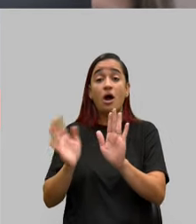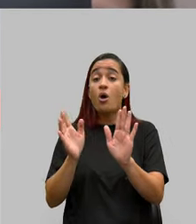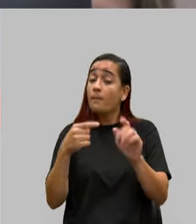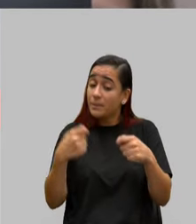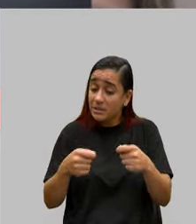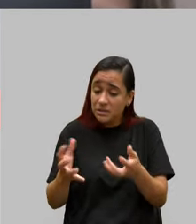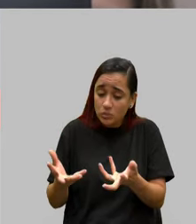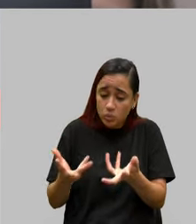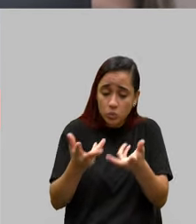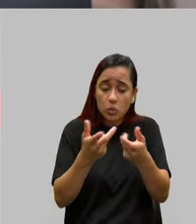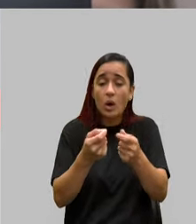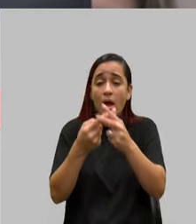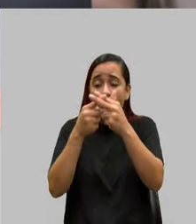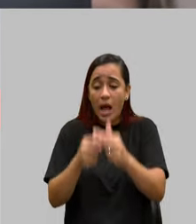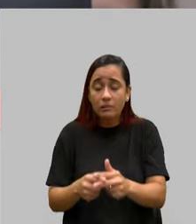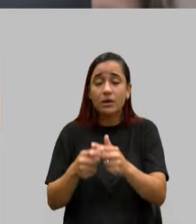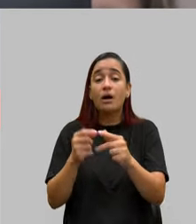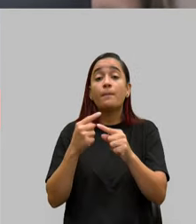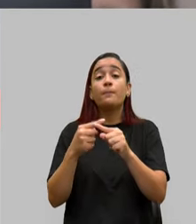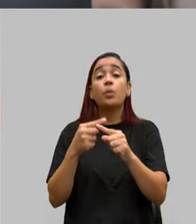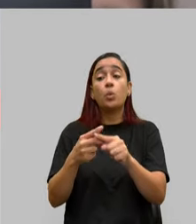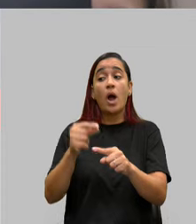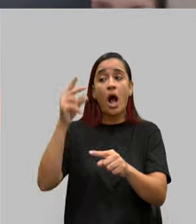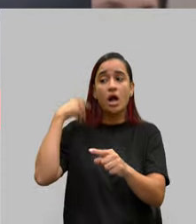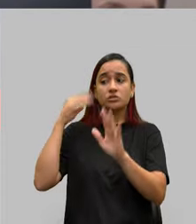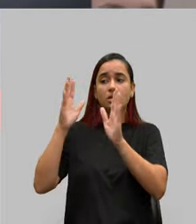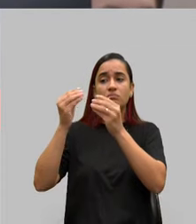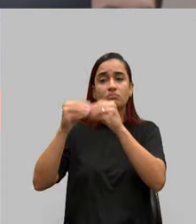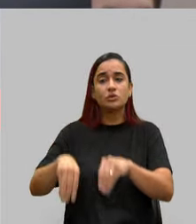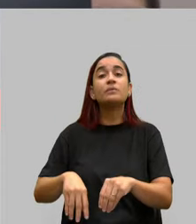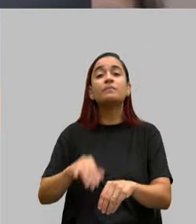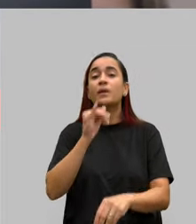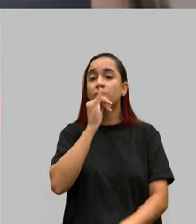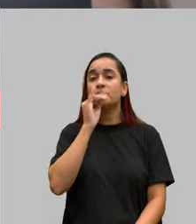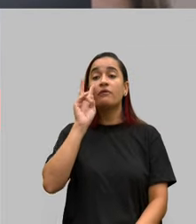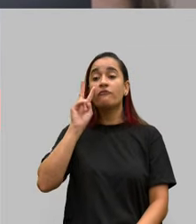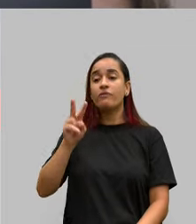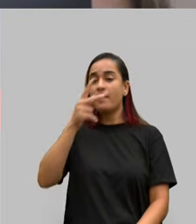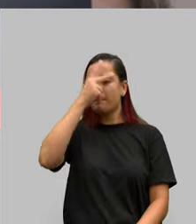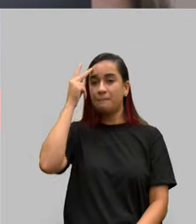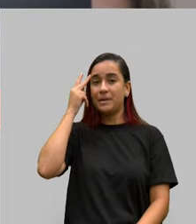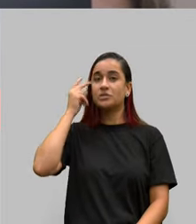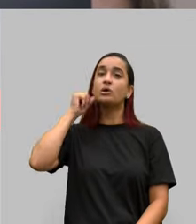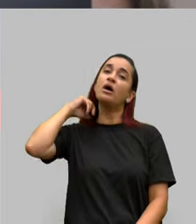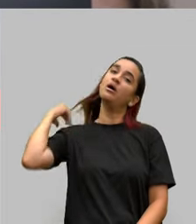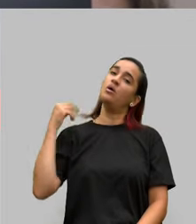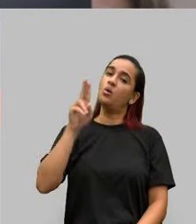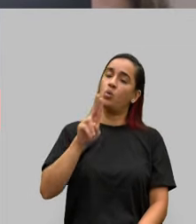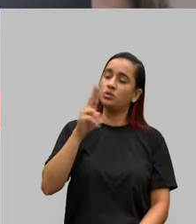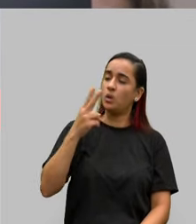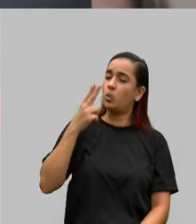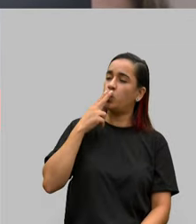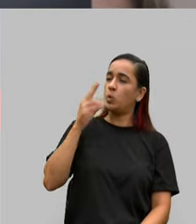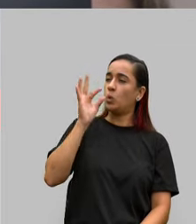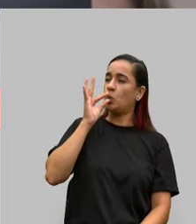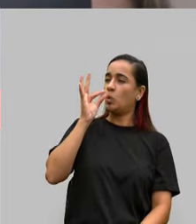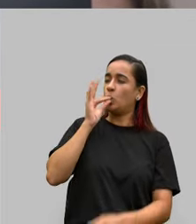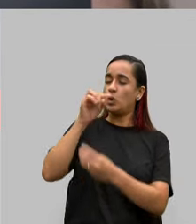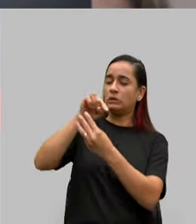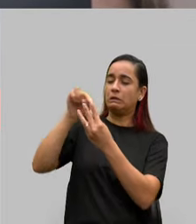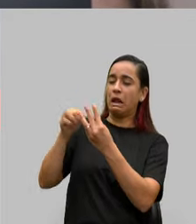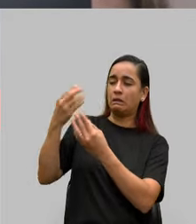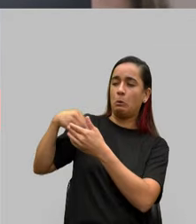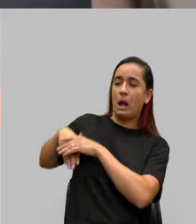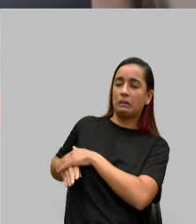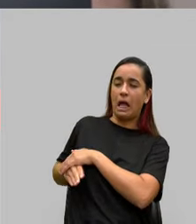quê Porque na hora de pegar o branco com três baseadinho no bolso vai virar crime aí o policial